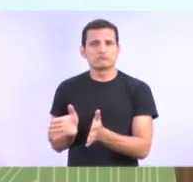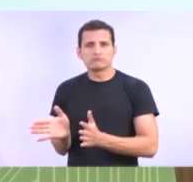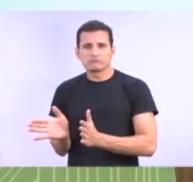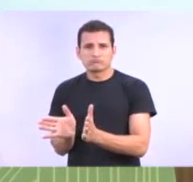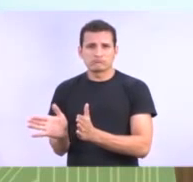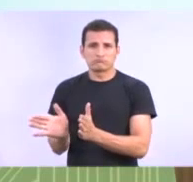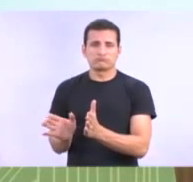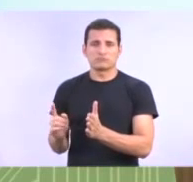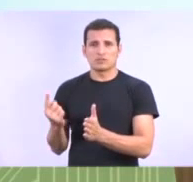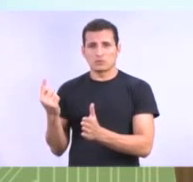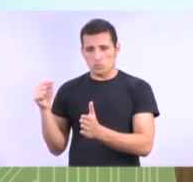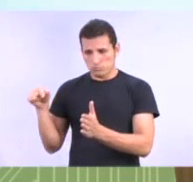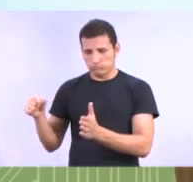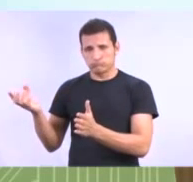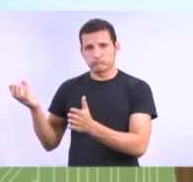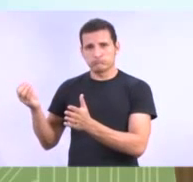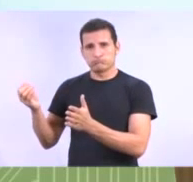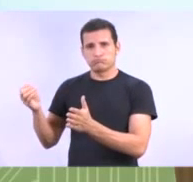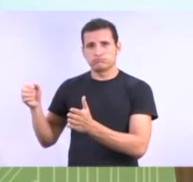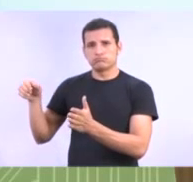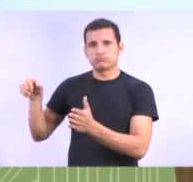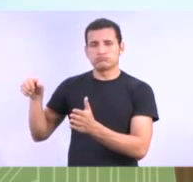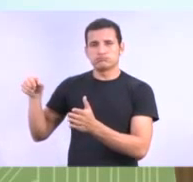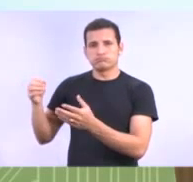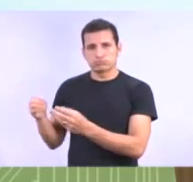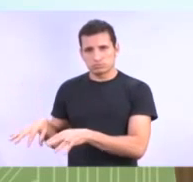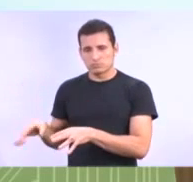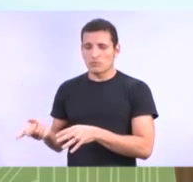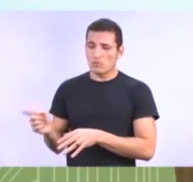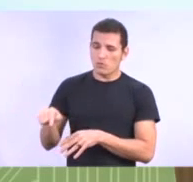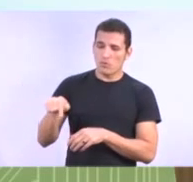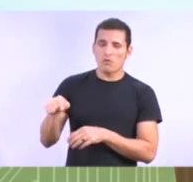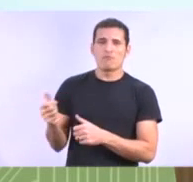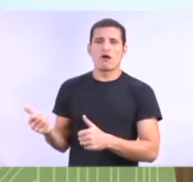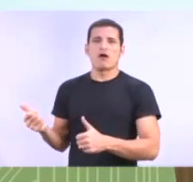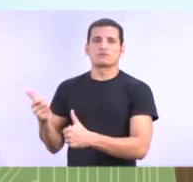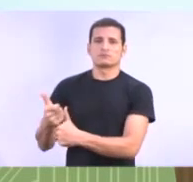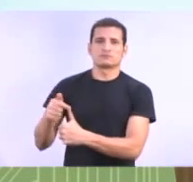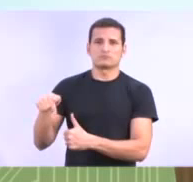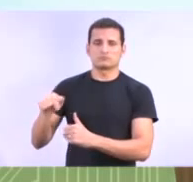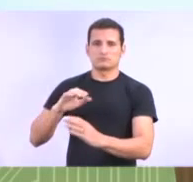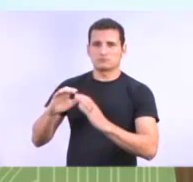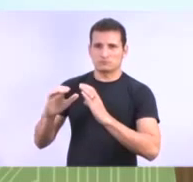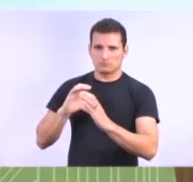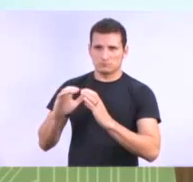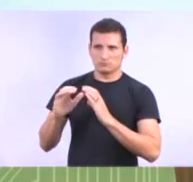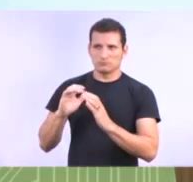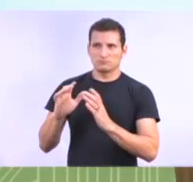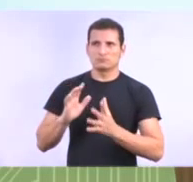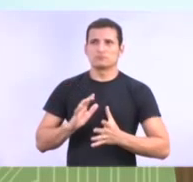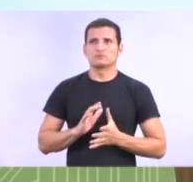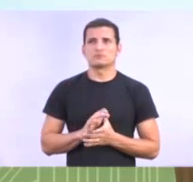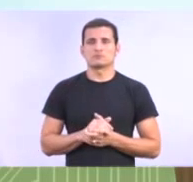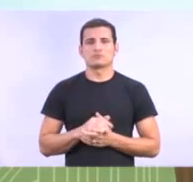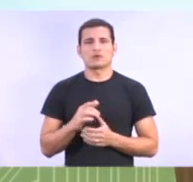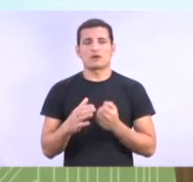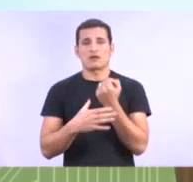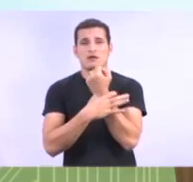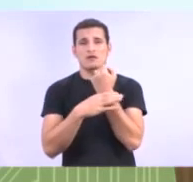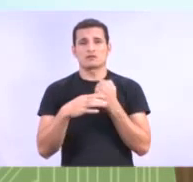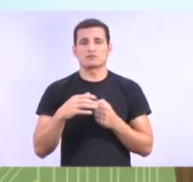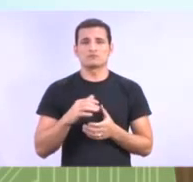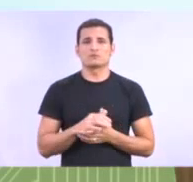se cair um meio, ele também, o outro, possa assumir aquela comunicação. Então aí a gente garante